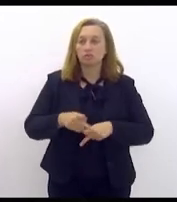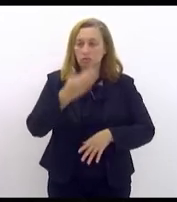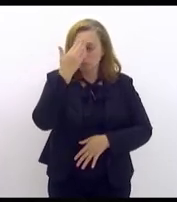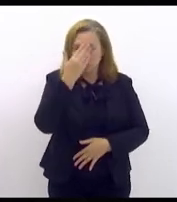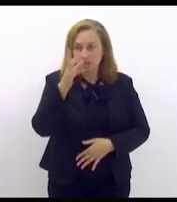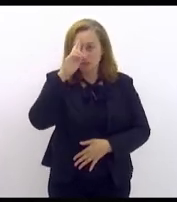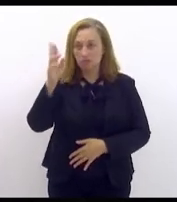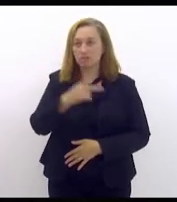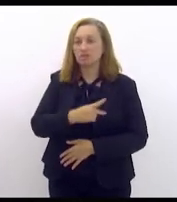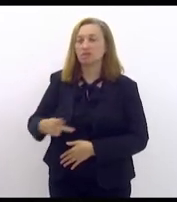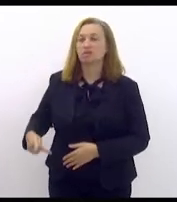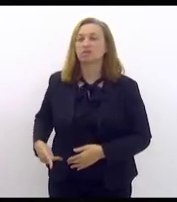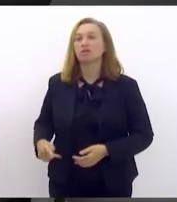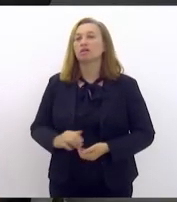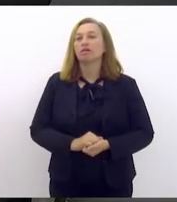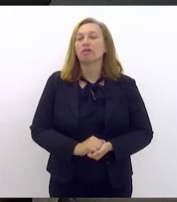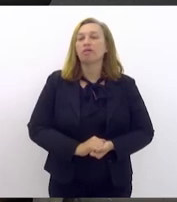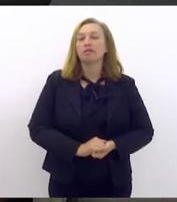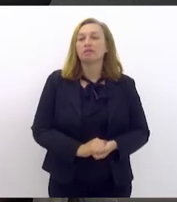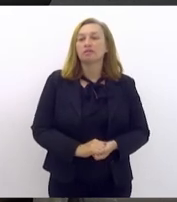Obrigada, presidente.